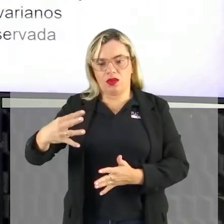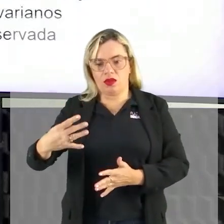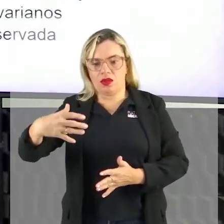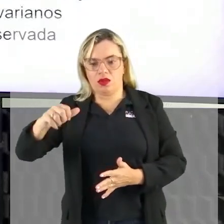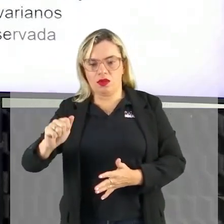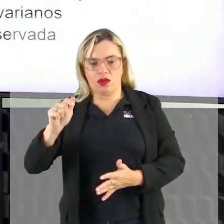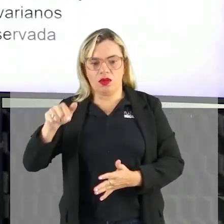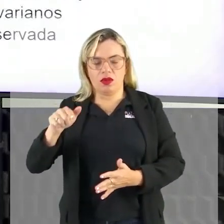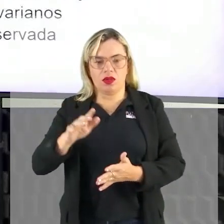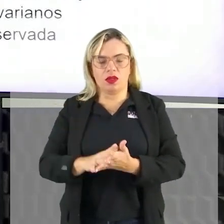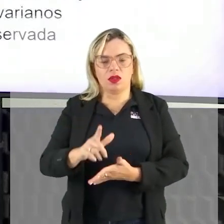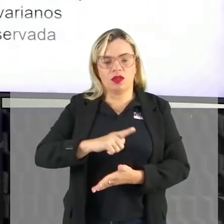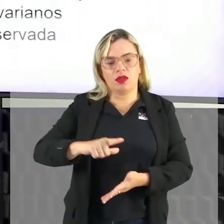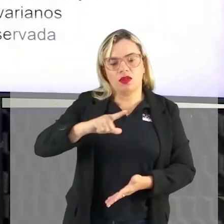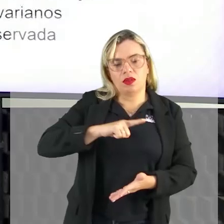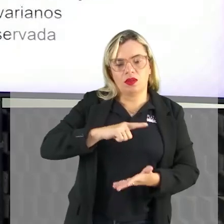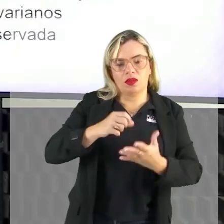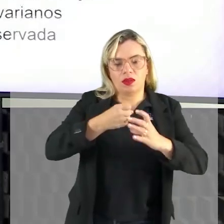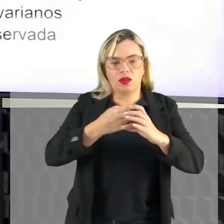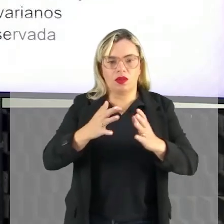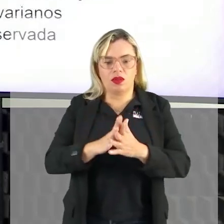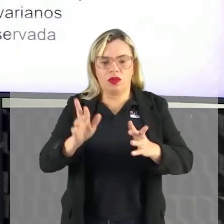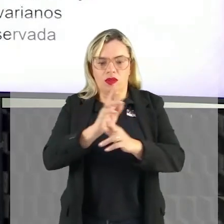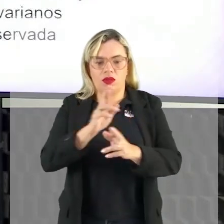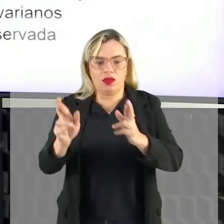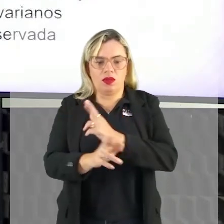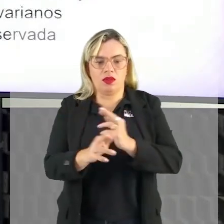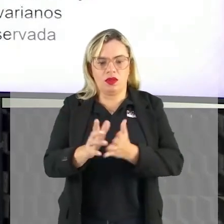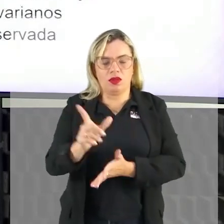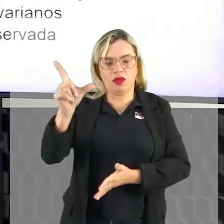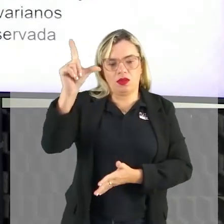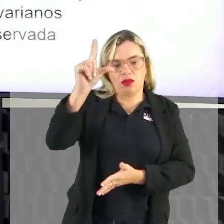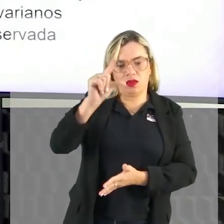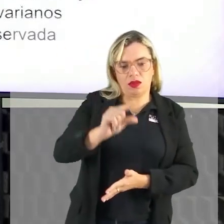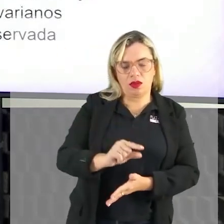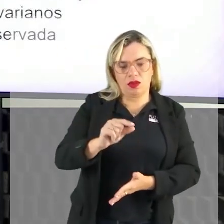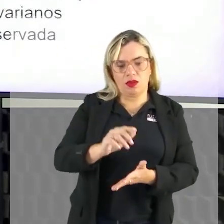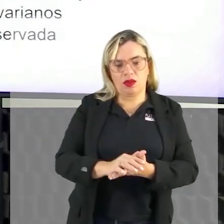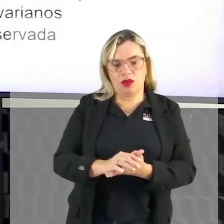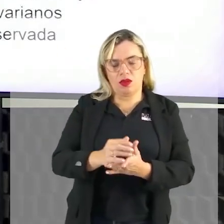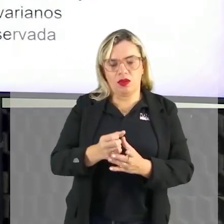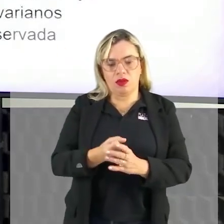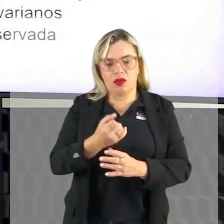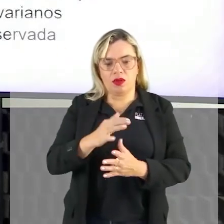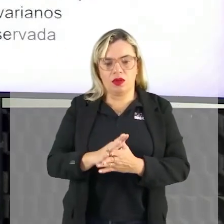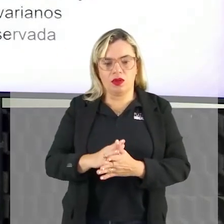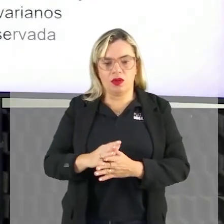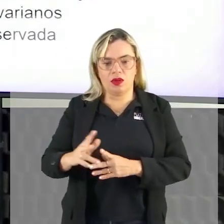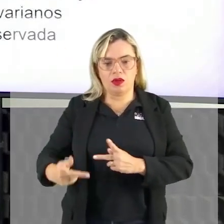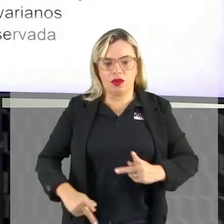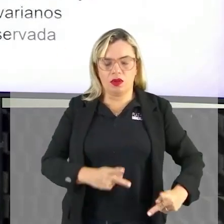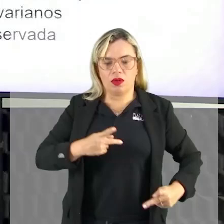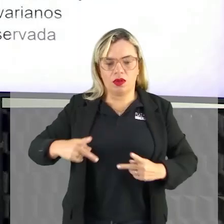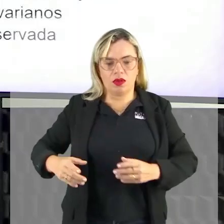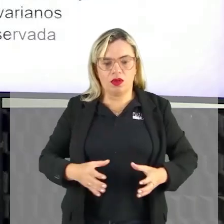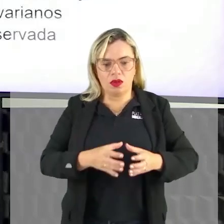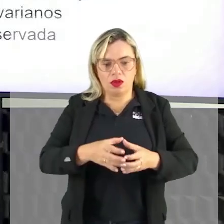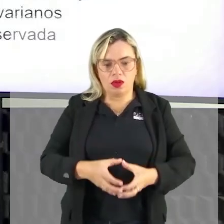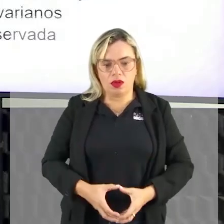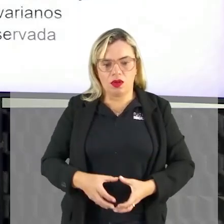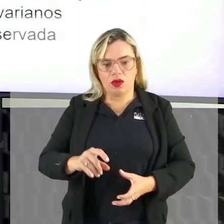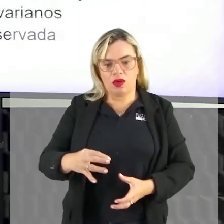serotonina, que, por sua vez, está relacionada com a diminuição na produção dos hormônios ovarianos,